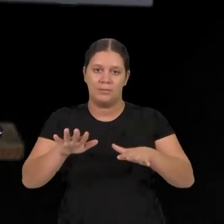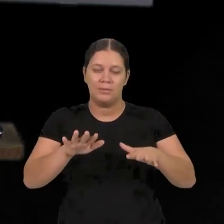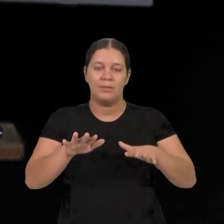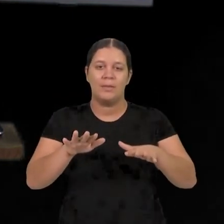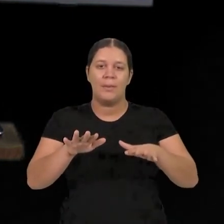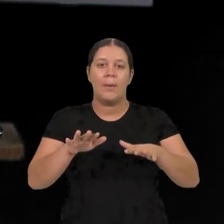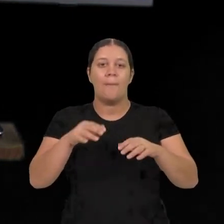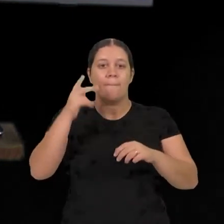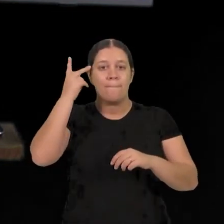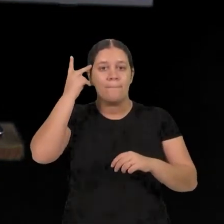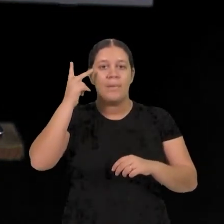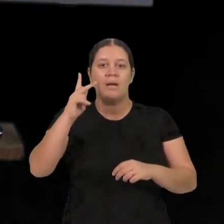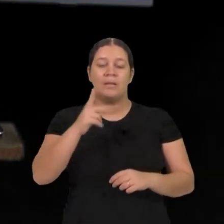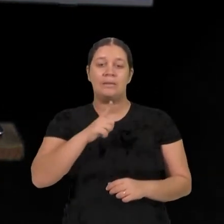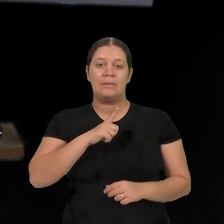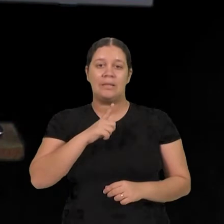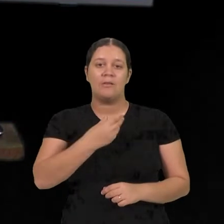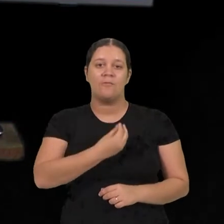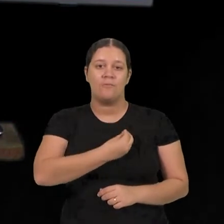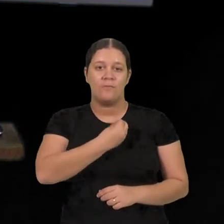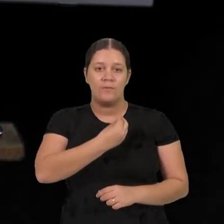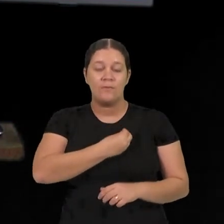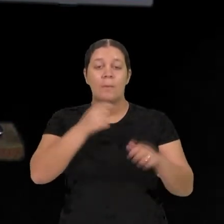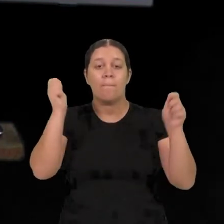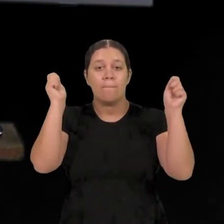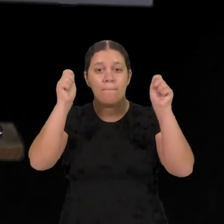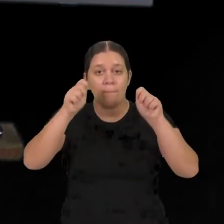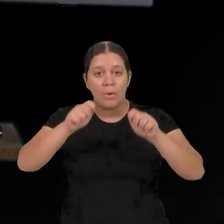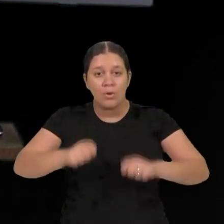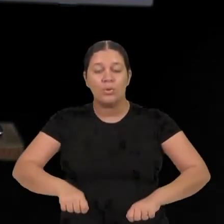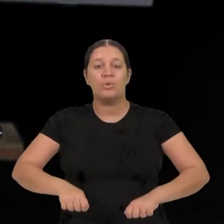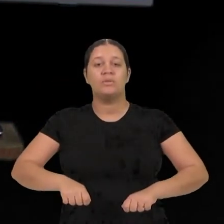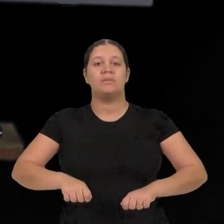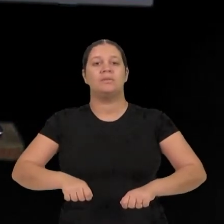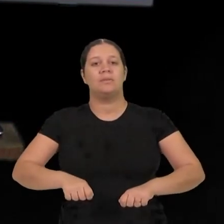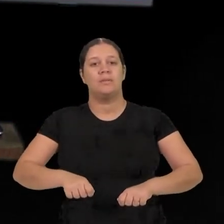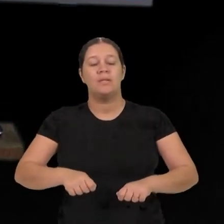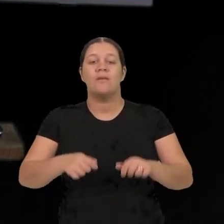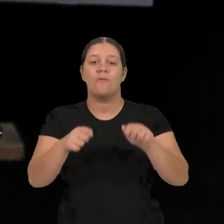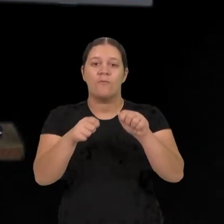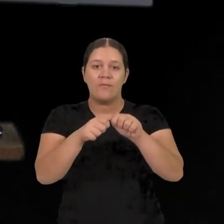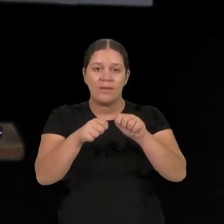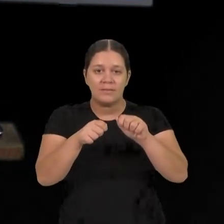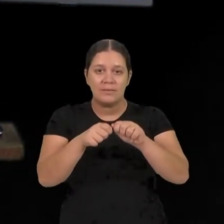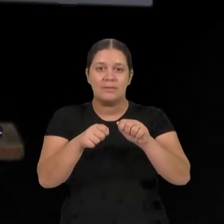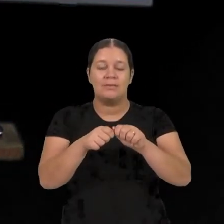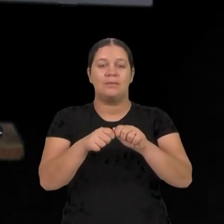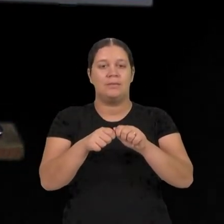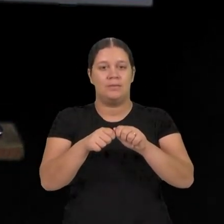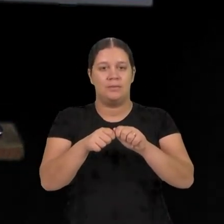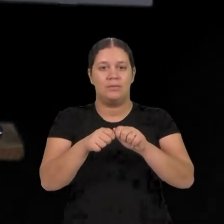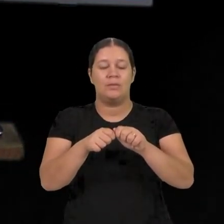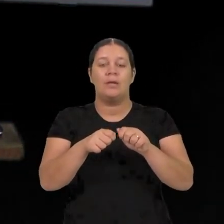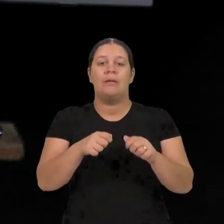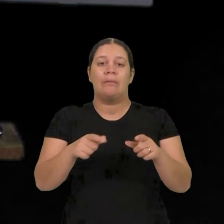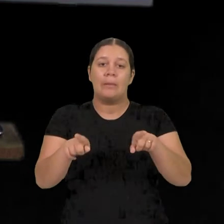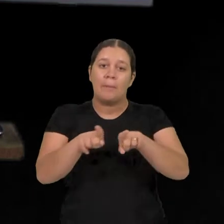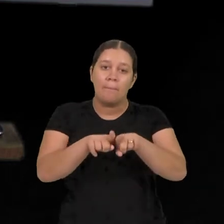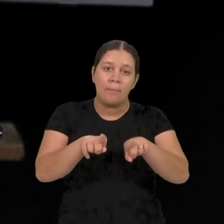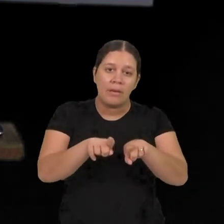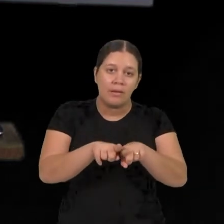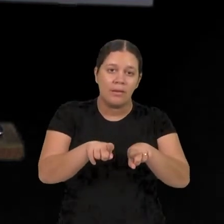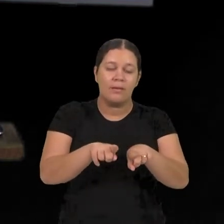Para que se mantenha viva e possa posteriormente também se reproduzir. Não adianta